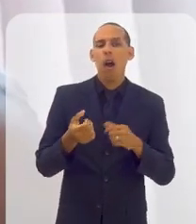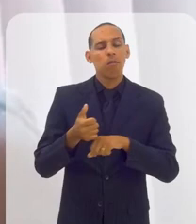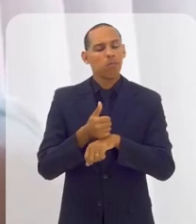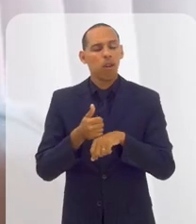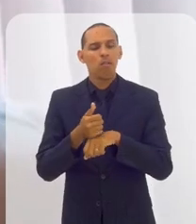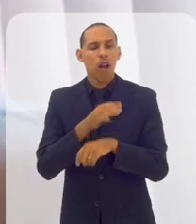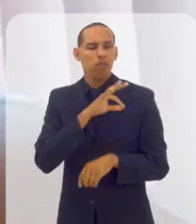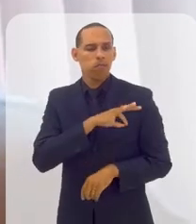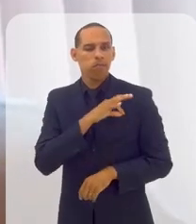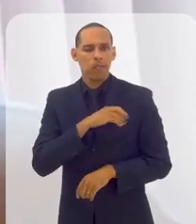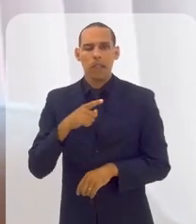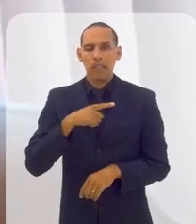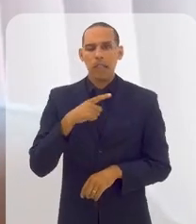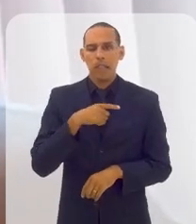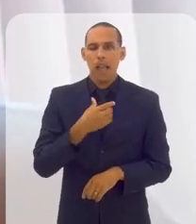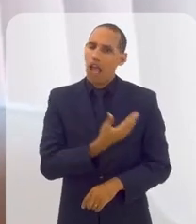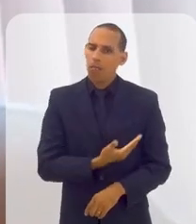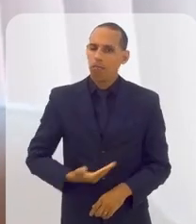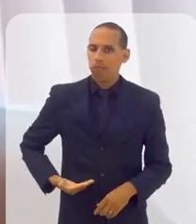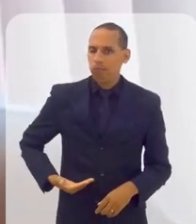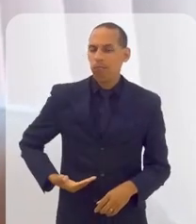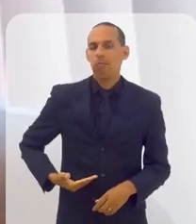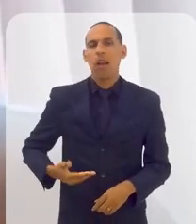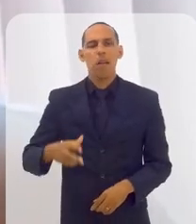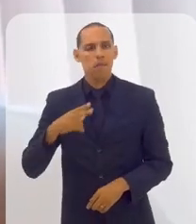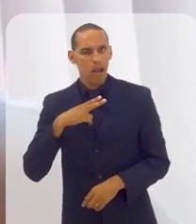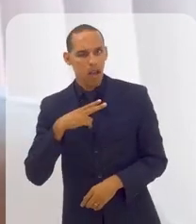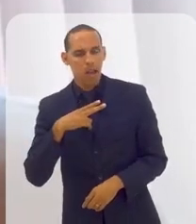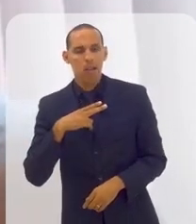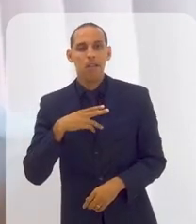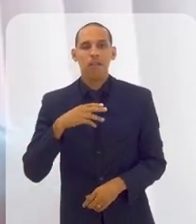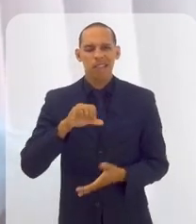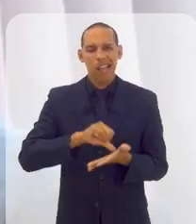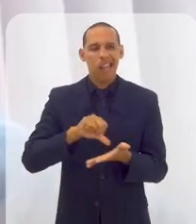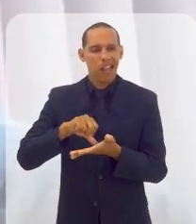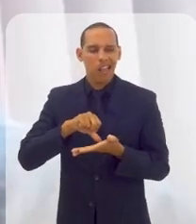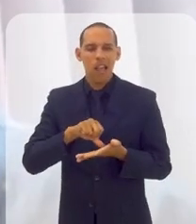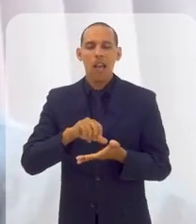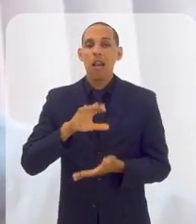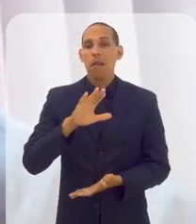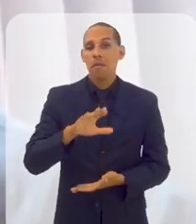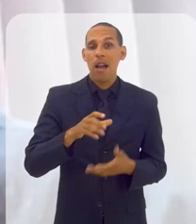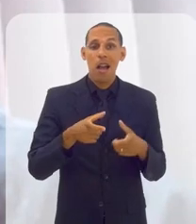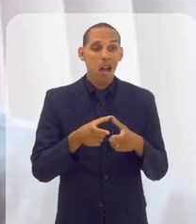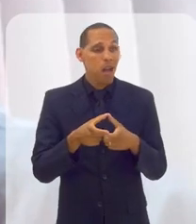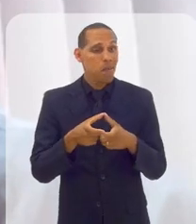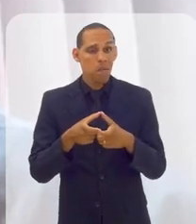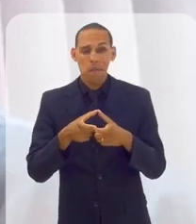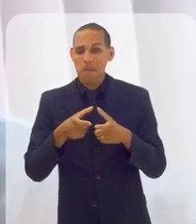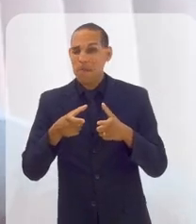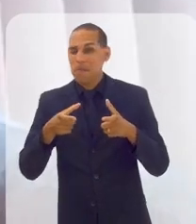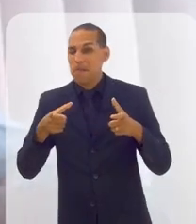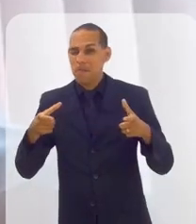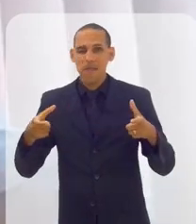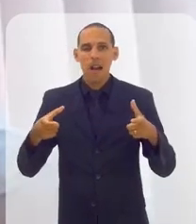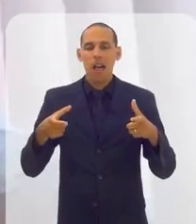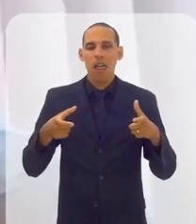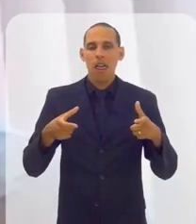profissionais assalariados no setor público, no setor privado, né? Mas você tem um quantitativo enorme dos